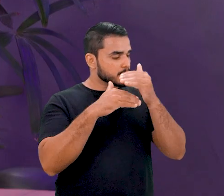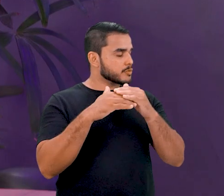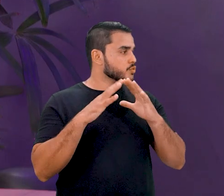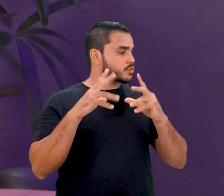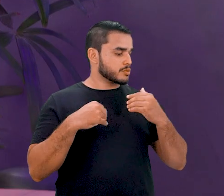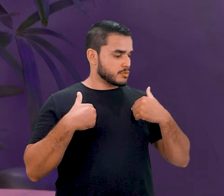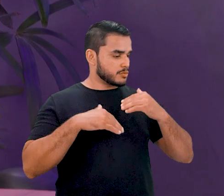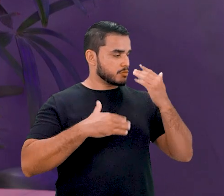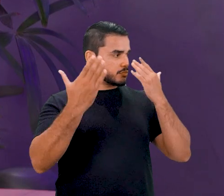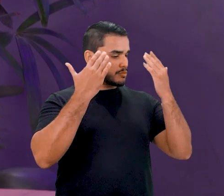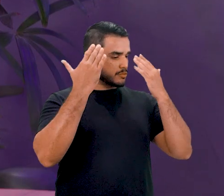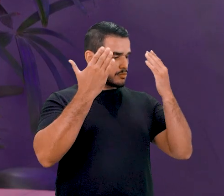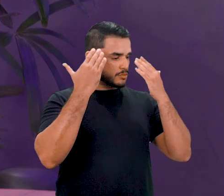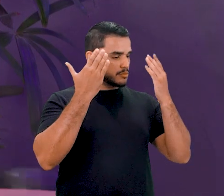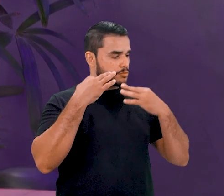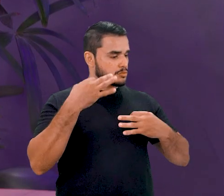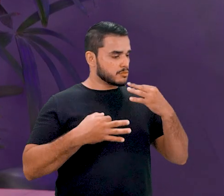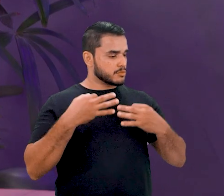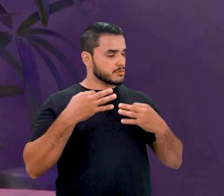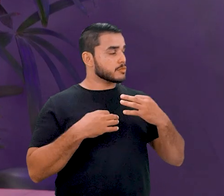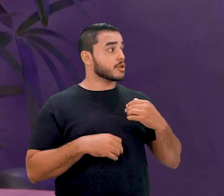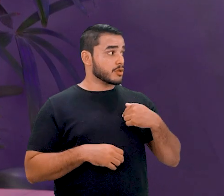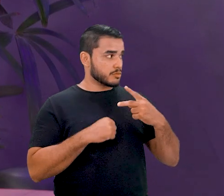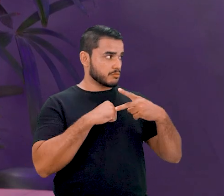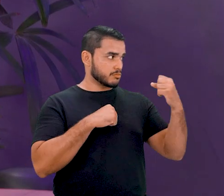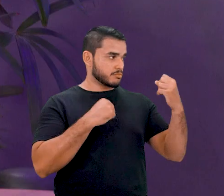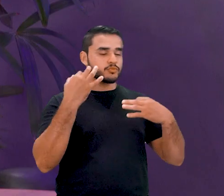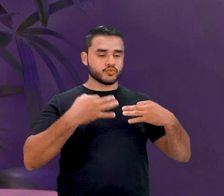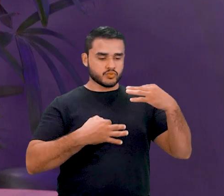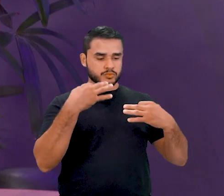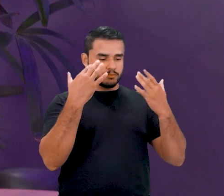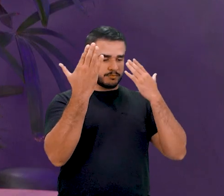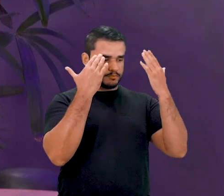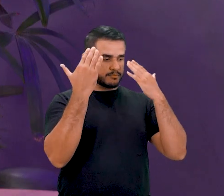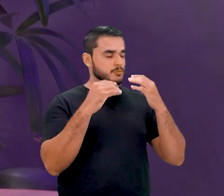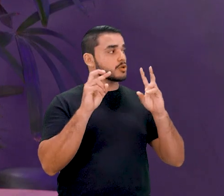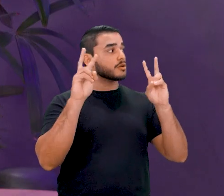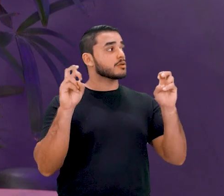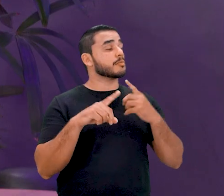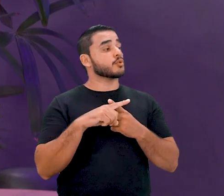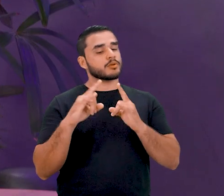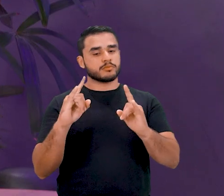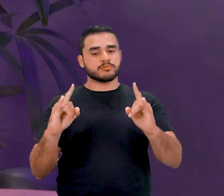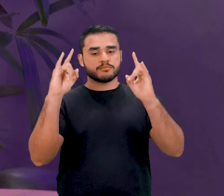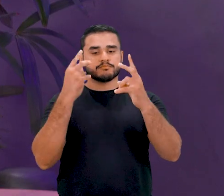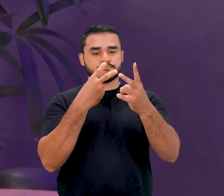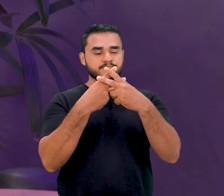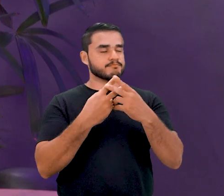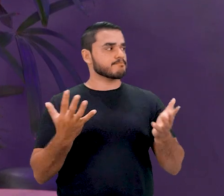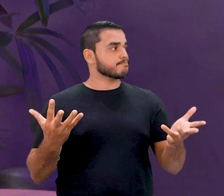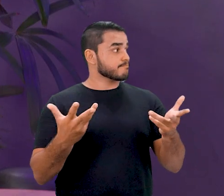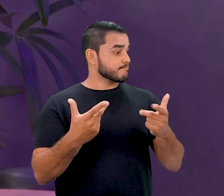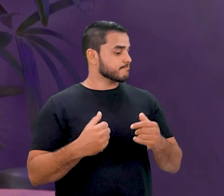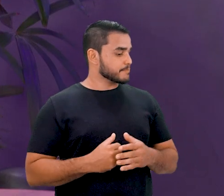atuação como psicóloga jurídica, porque eu tenho especialidade nisso, foi muito em decorrência dessa experiência riquíssima.